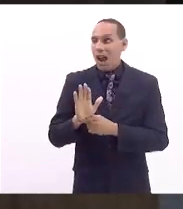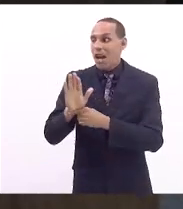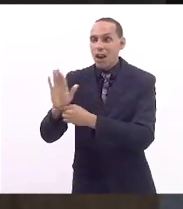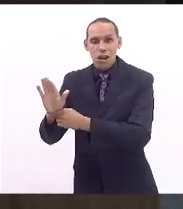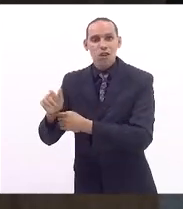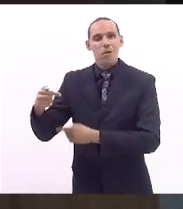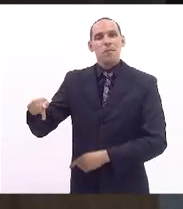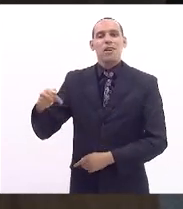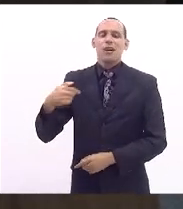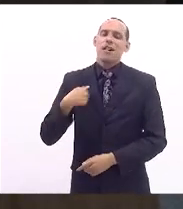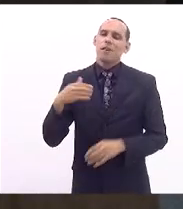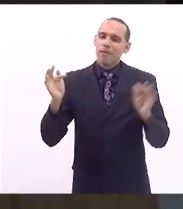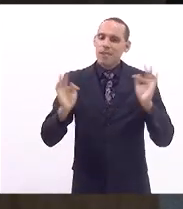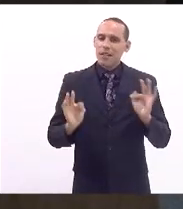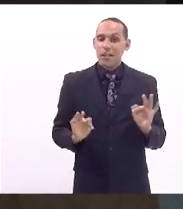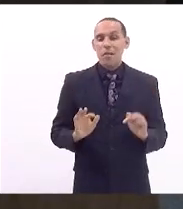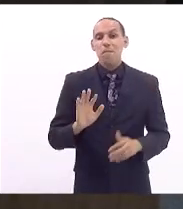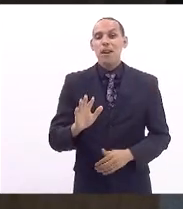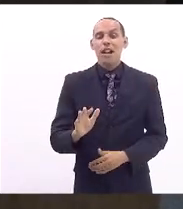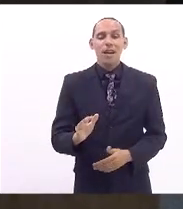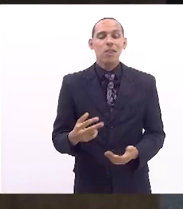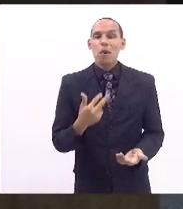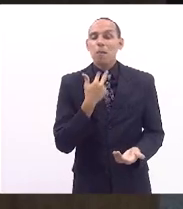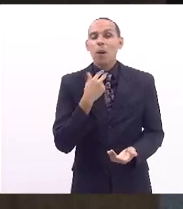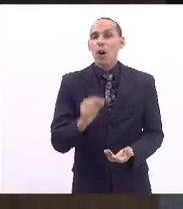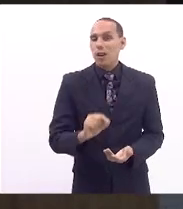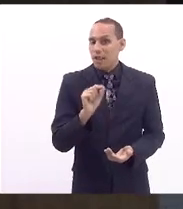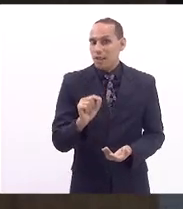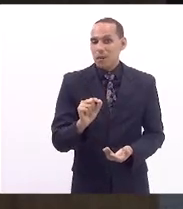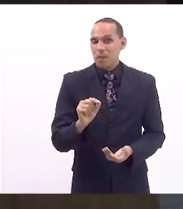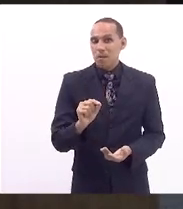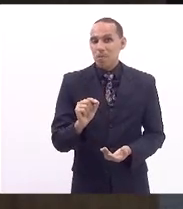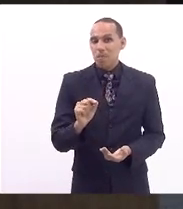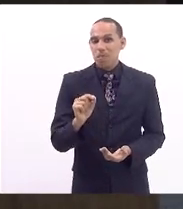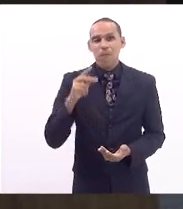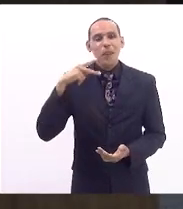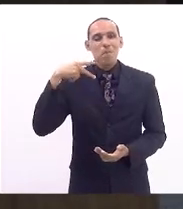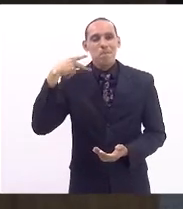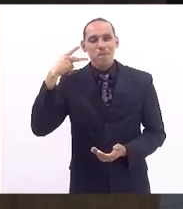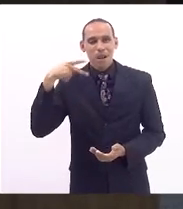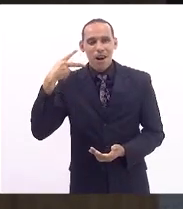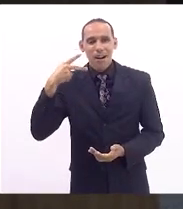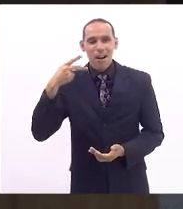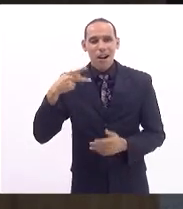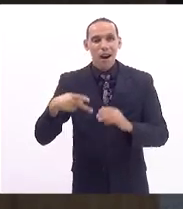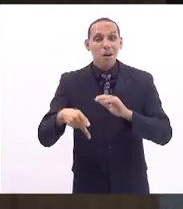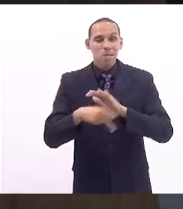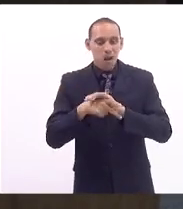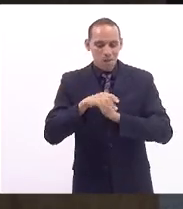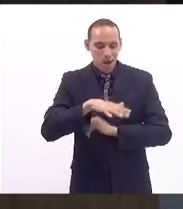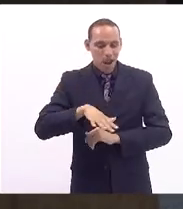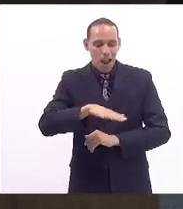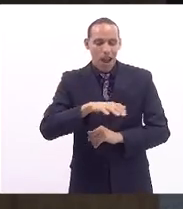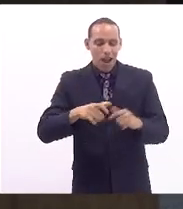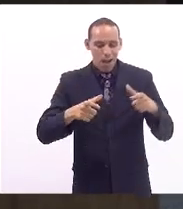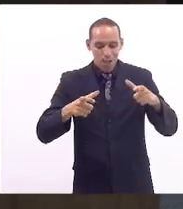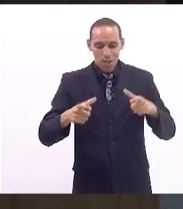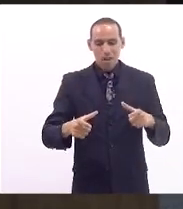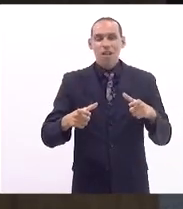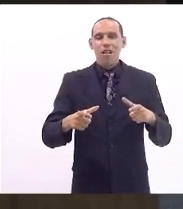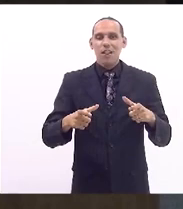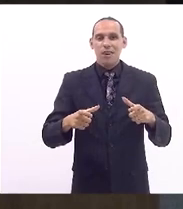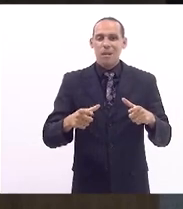eu fico feliz agora o que não dá é para o parlamentar ser da região ser local